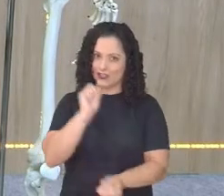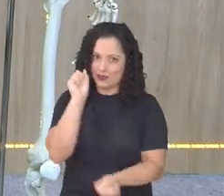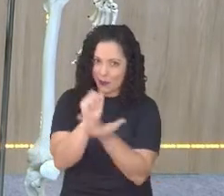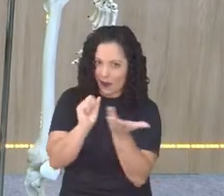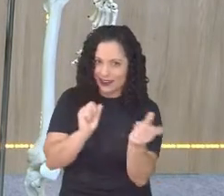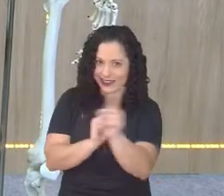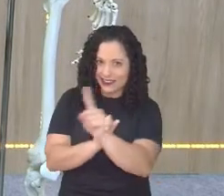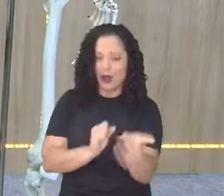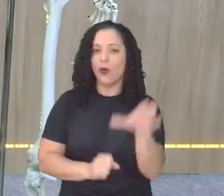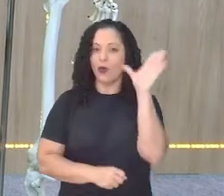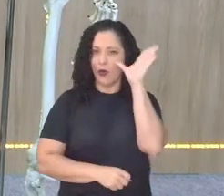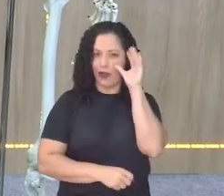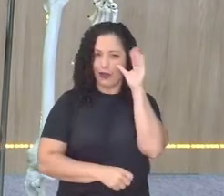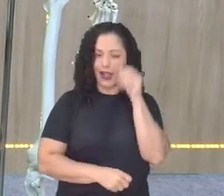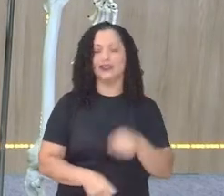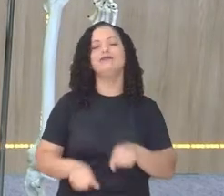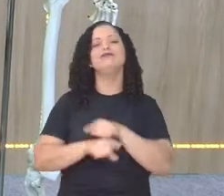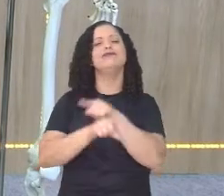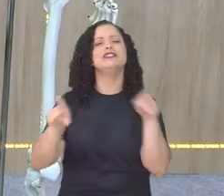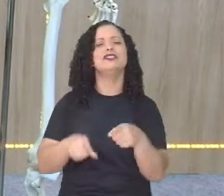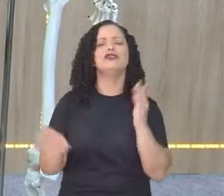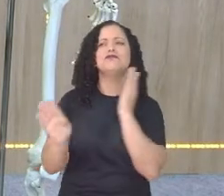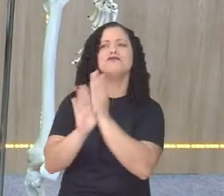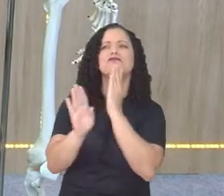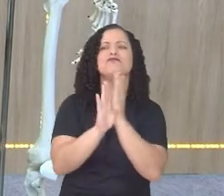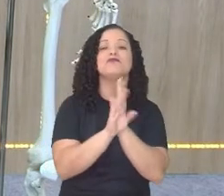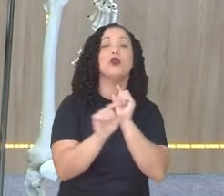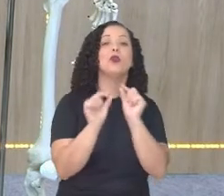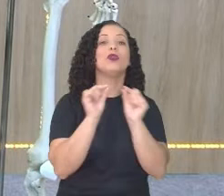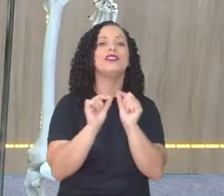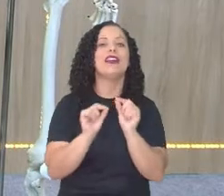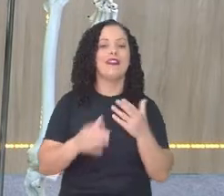quem tiver curiosidade, descobre aí quais são os invasores do nosso